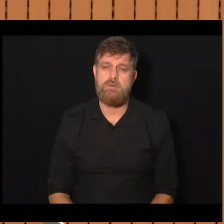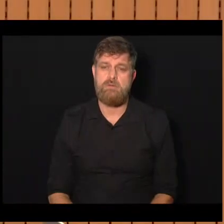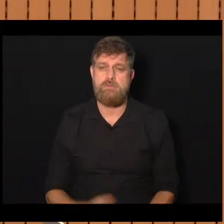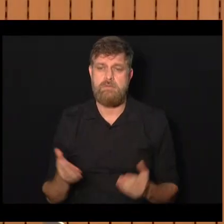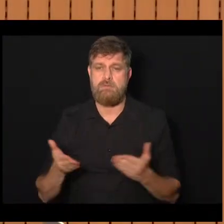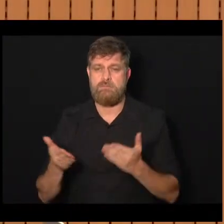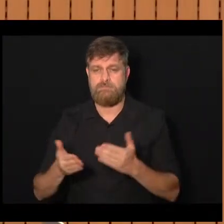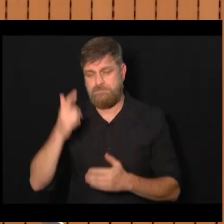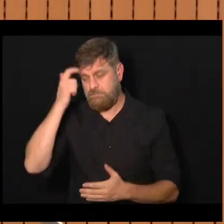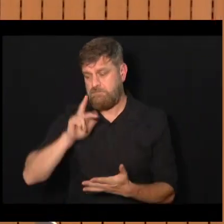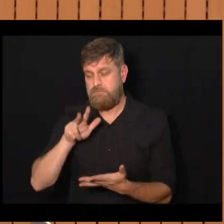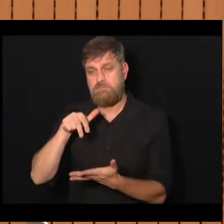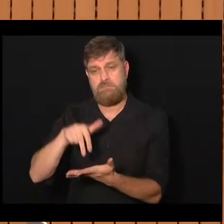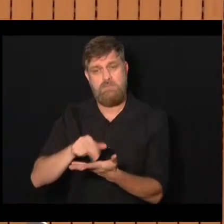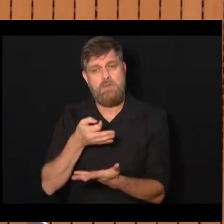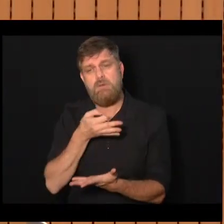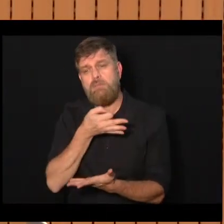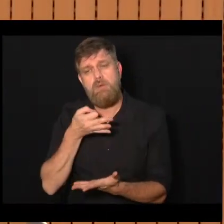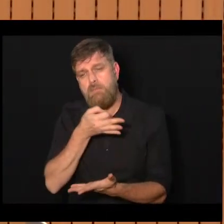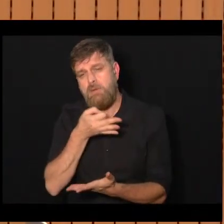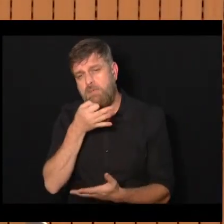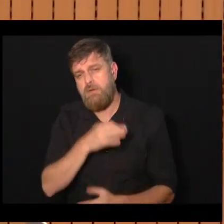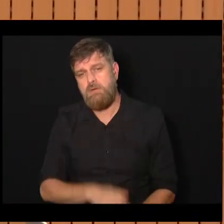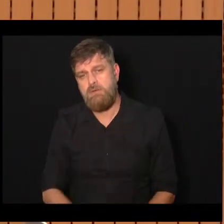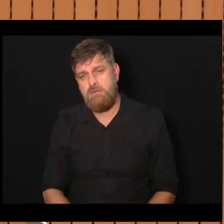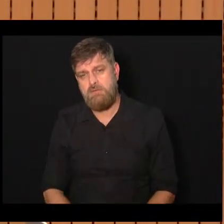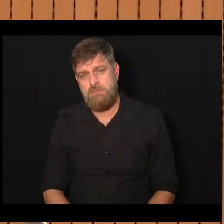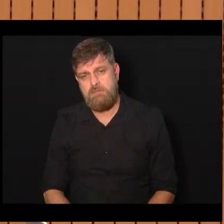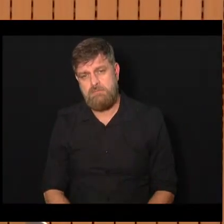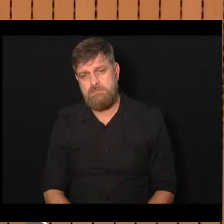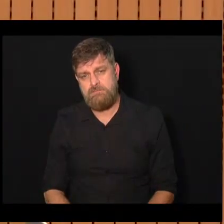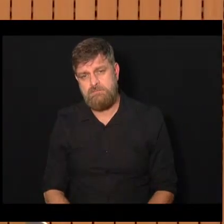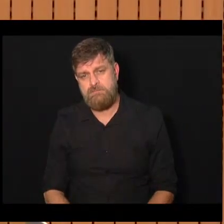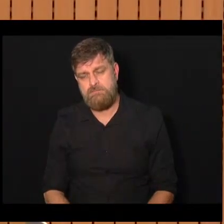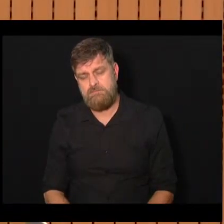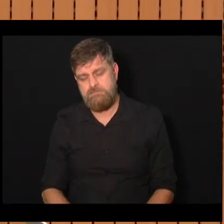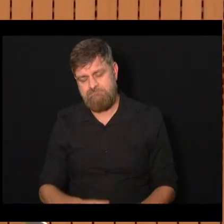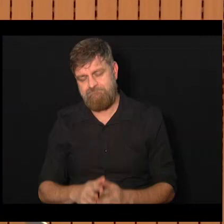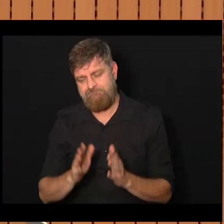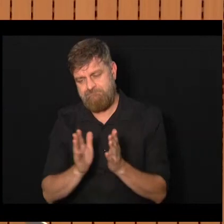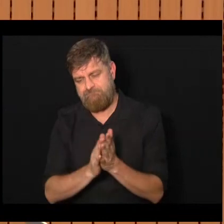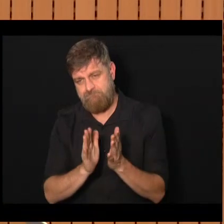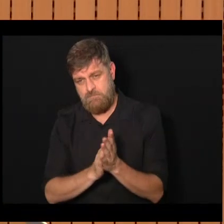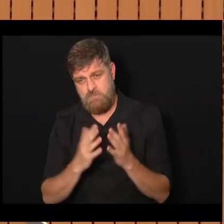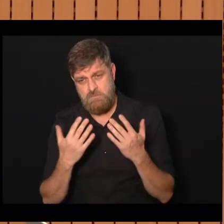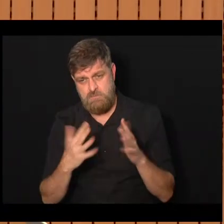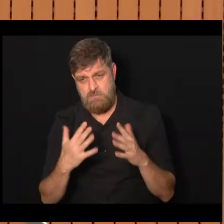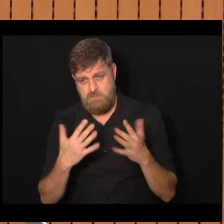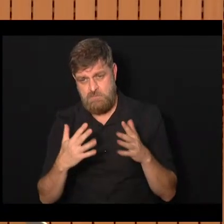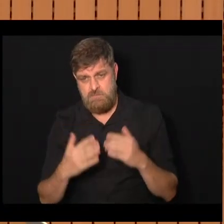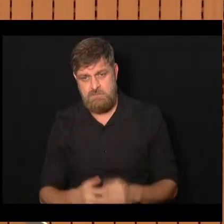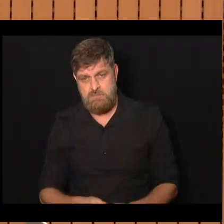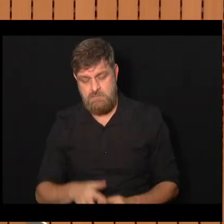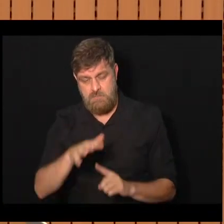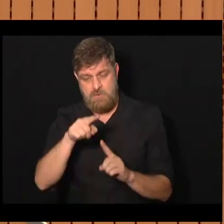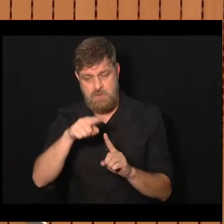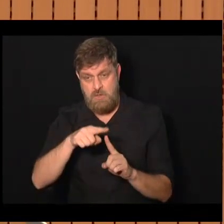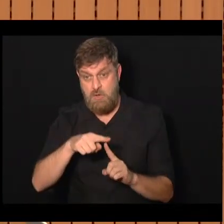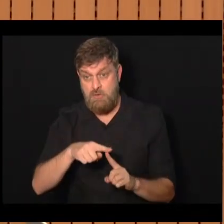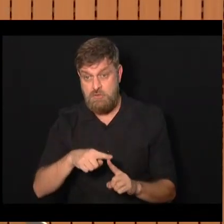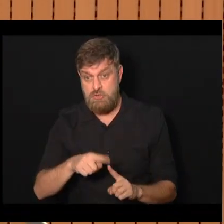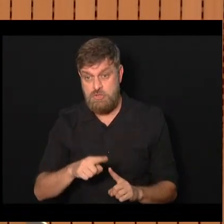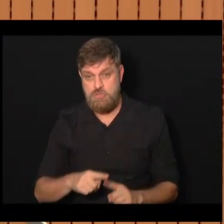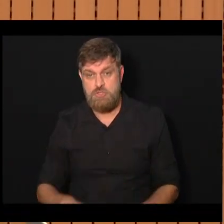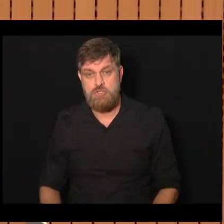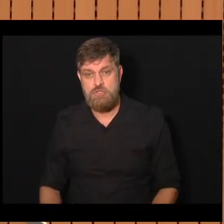Hoje eu venho aqui falar e, ao mesmo tempo, fazer uma homenagem ao time do Parque Brasília Futebol